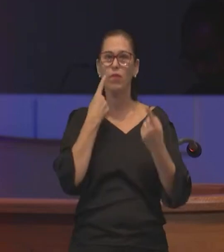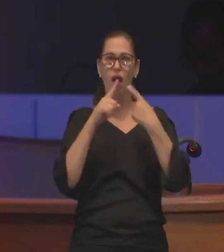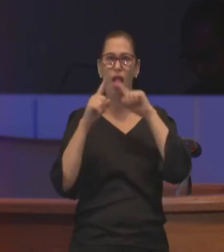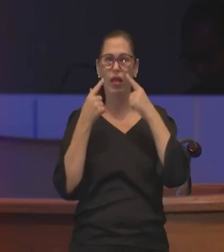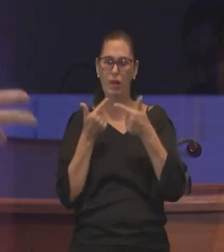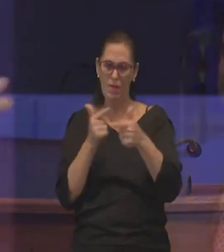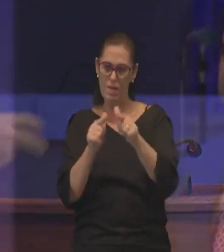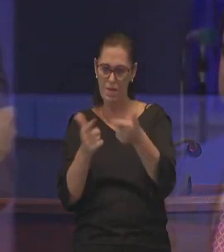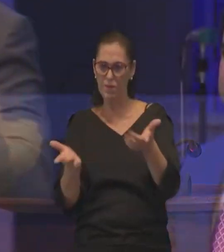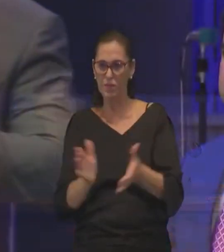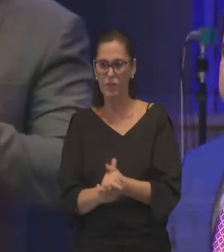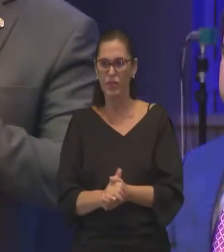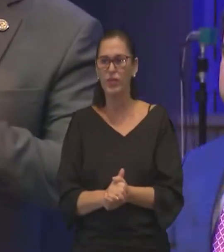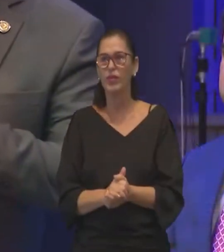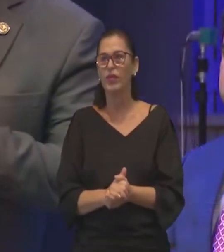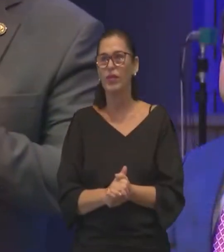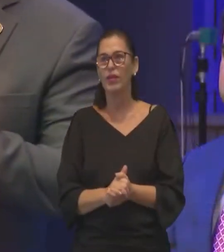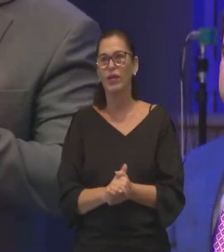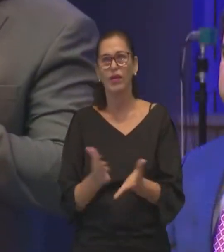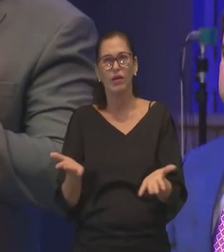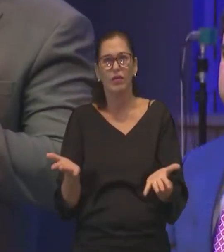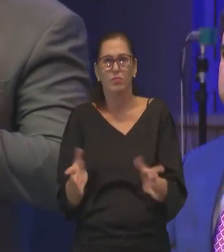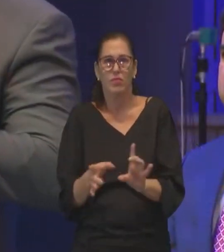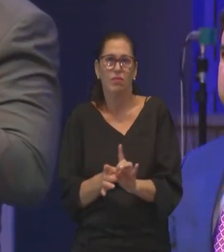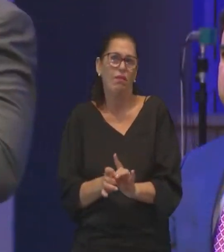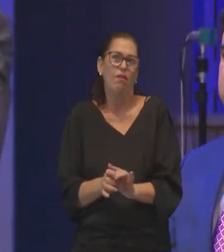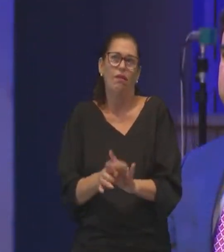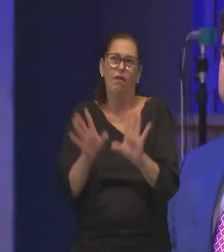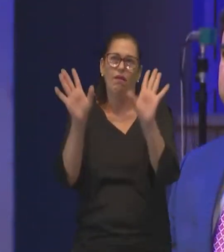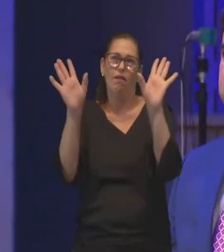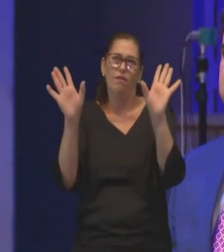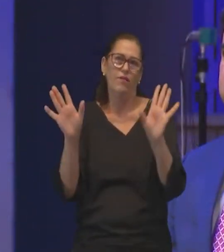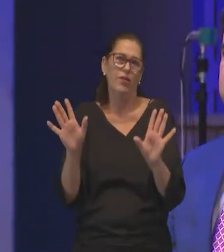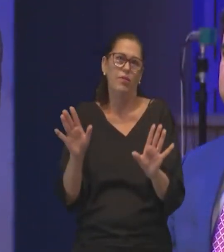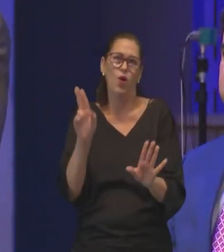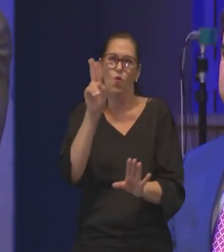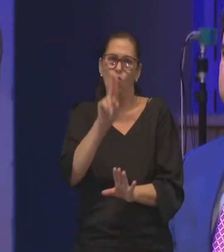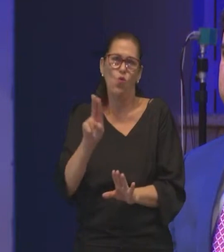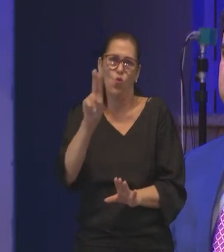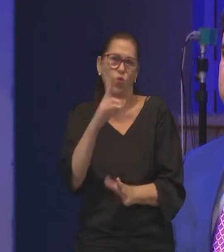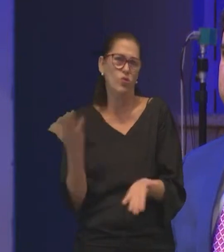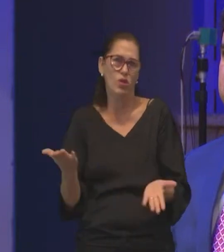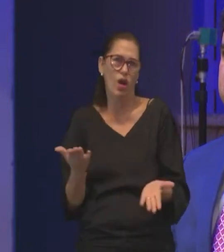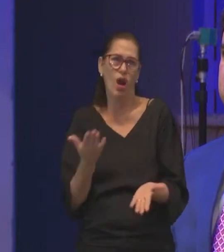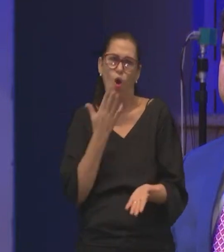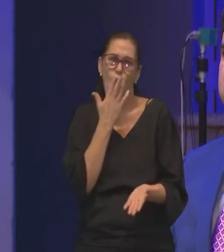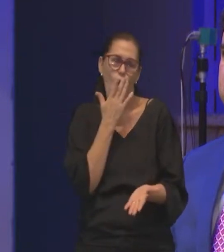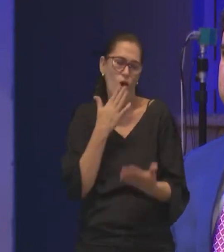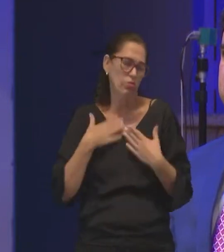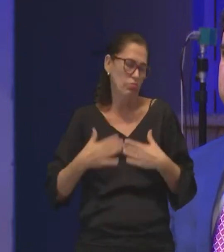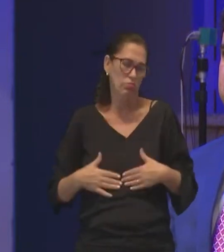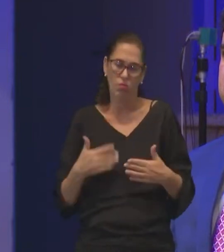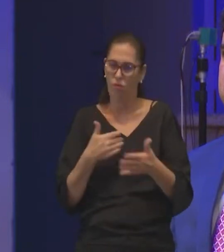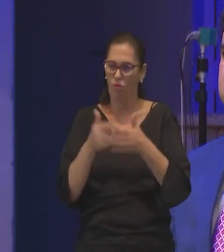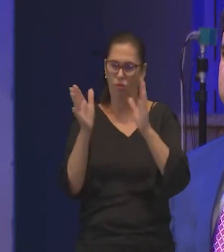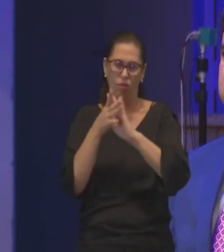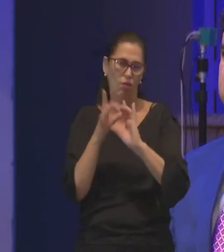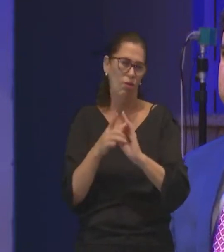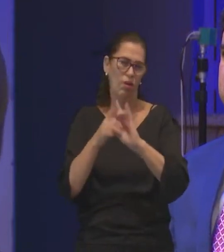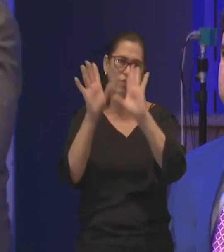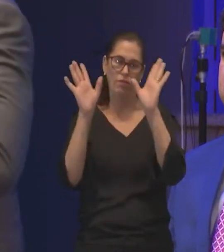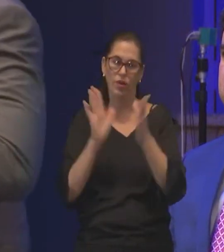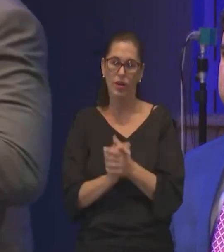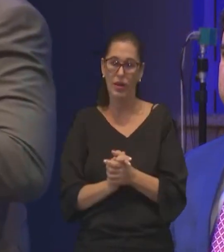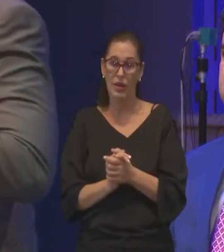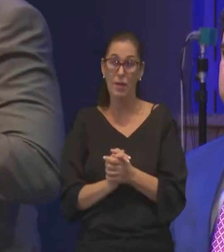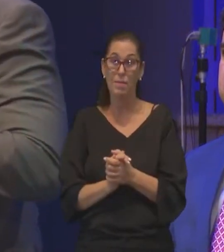Como se as pessoas não tivessem liberdade de usar a roupa colorida, de ter um carro cor de abacate, ter uma Brasília amarela ou qualquer outra coisa. Mas aquele